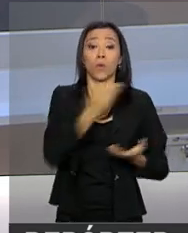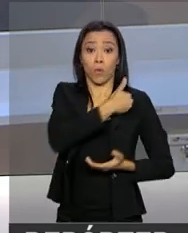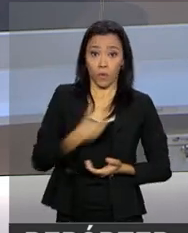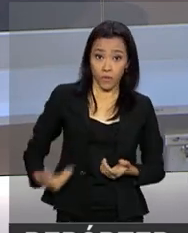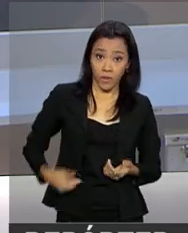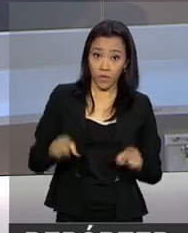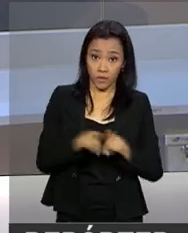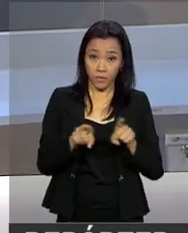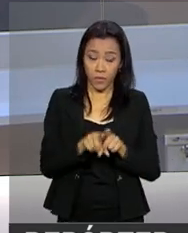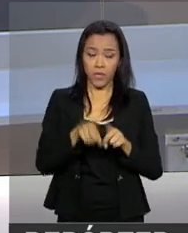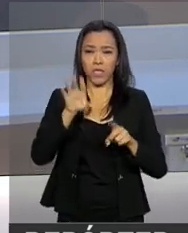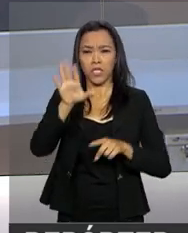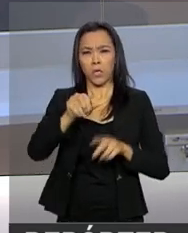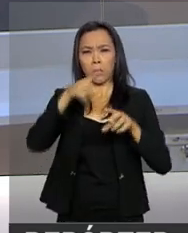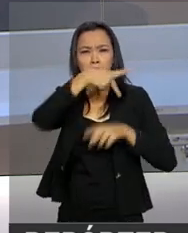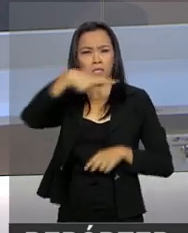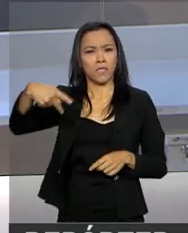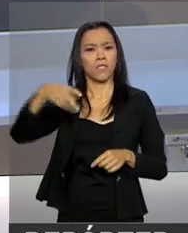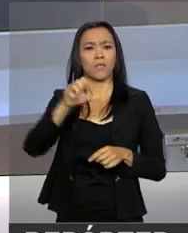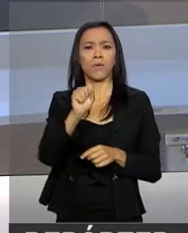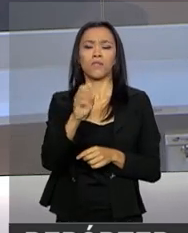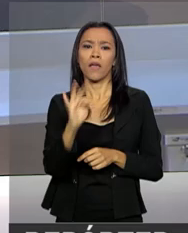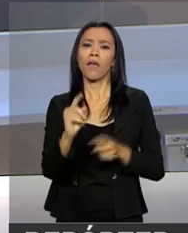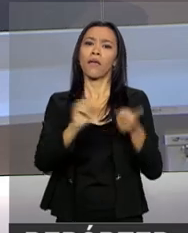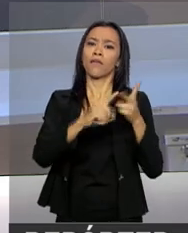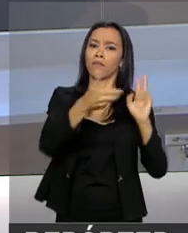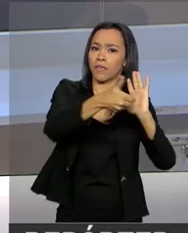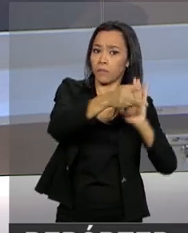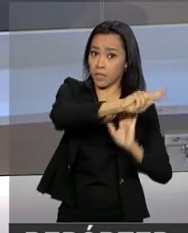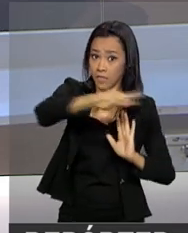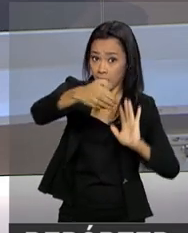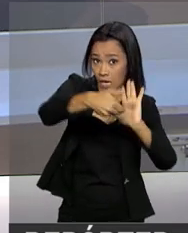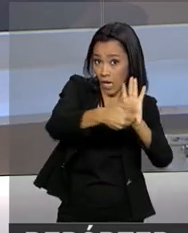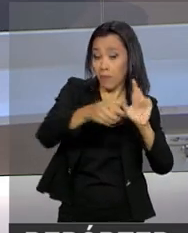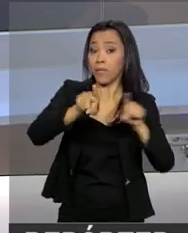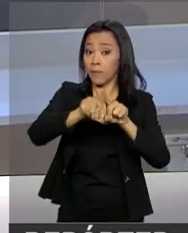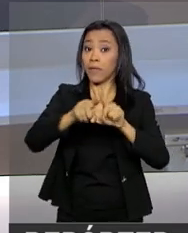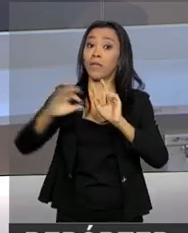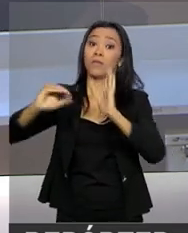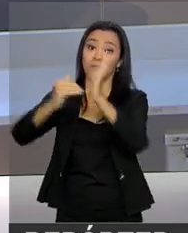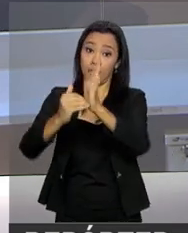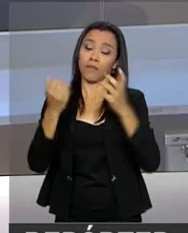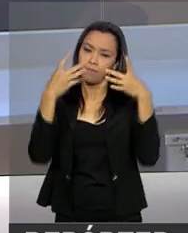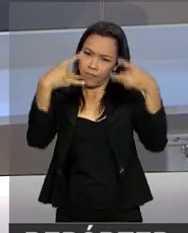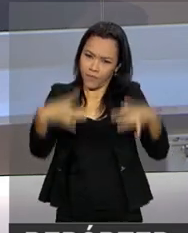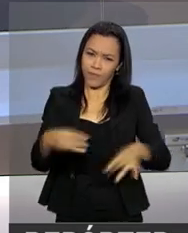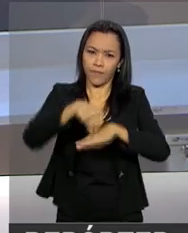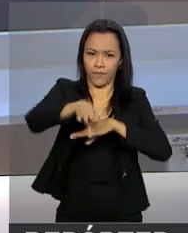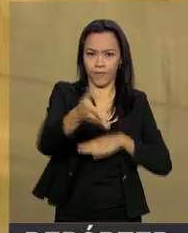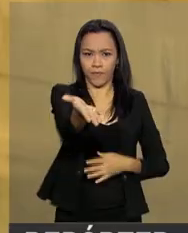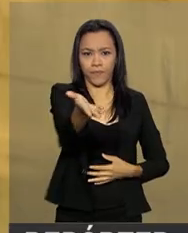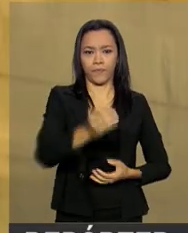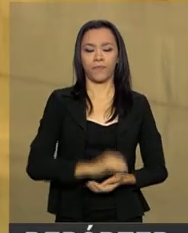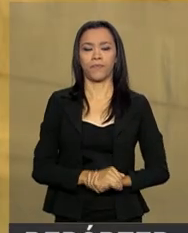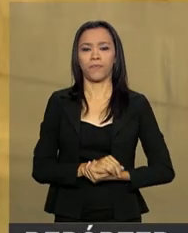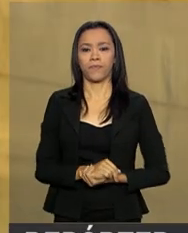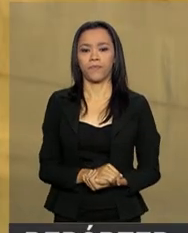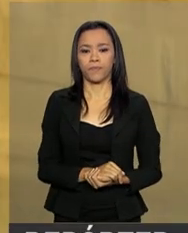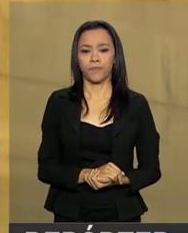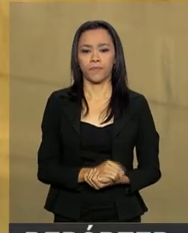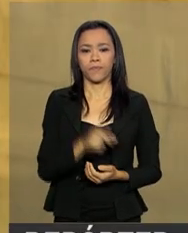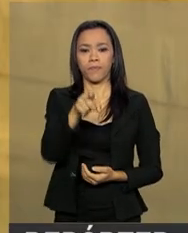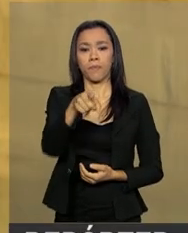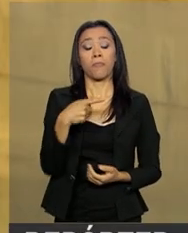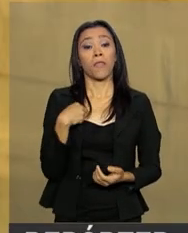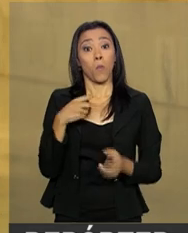os presidentes do STF, da Câmara e do Senado. O repórter Ney Pereira tem as informações. Sobre